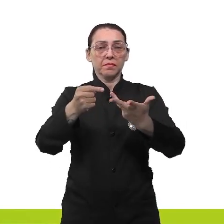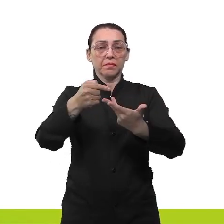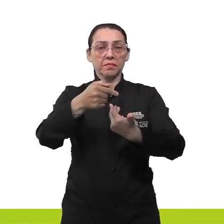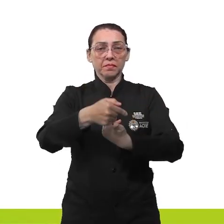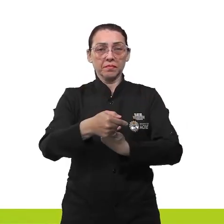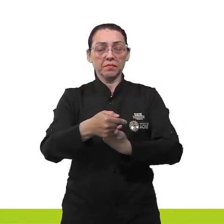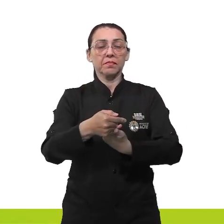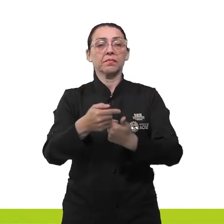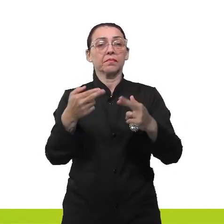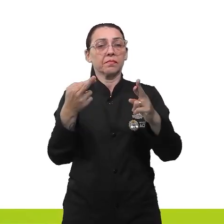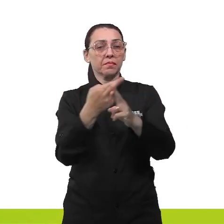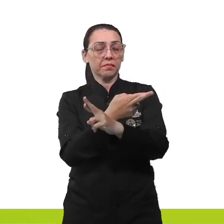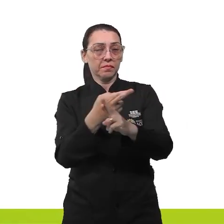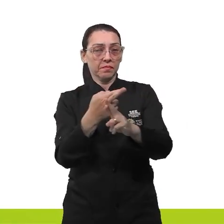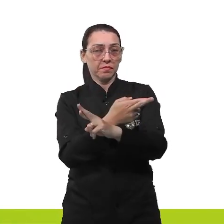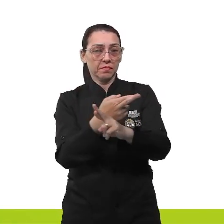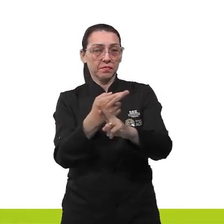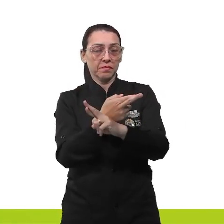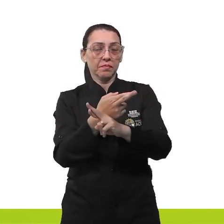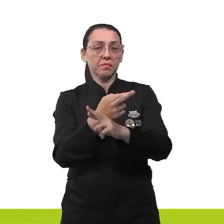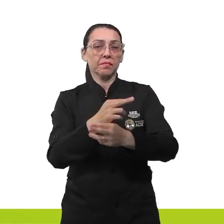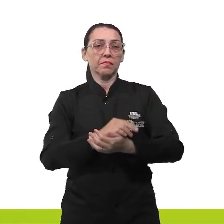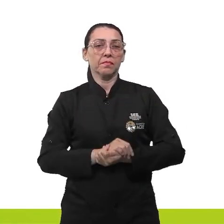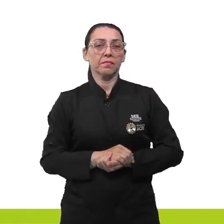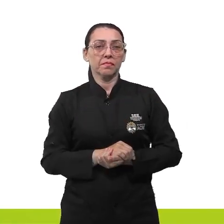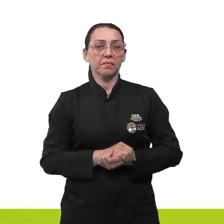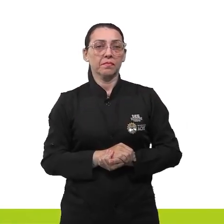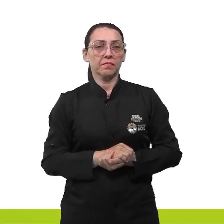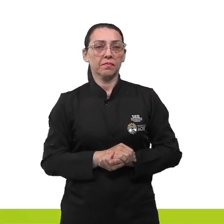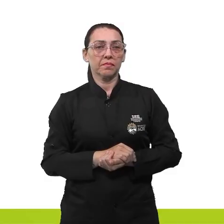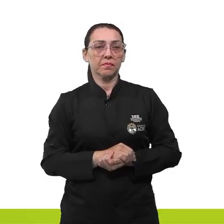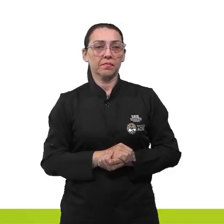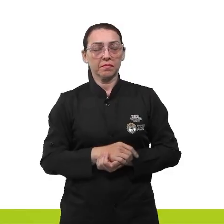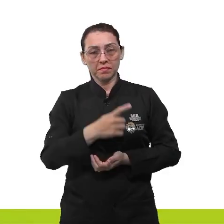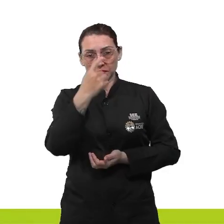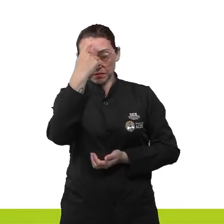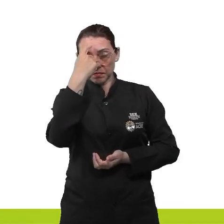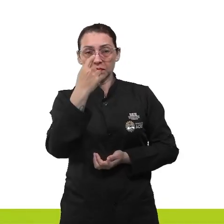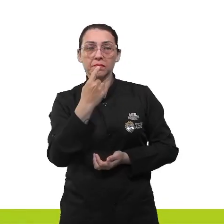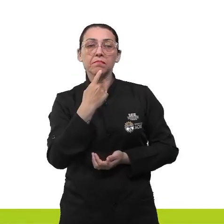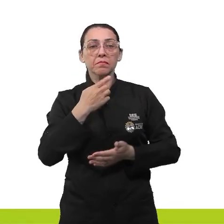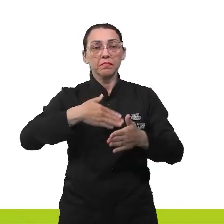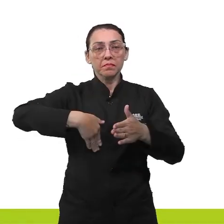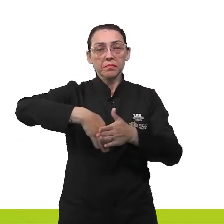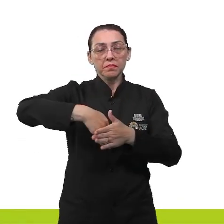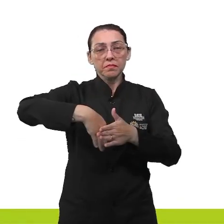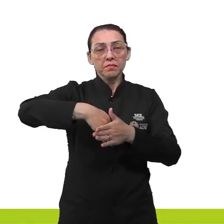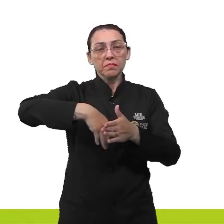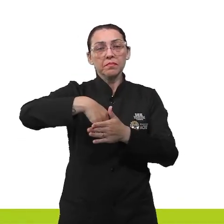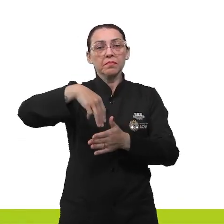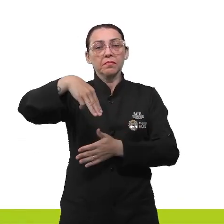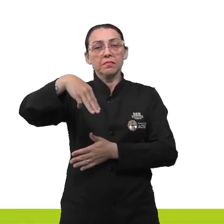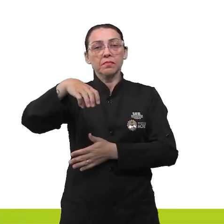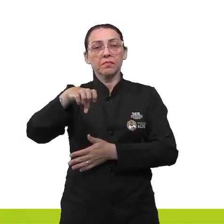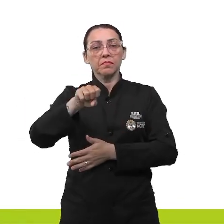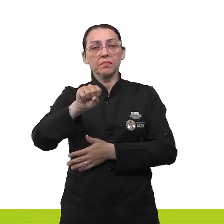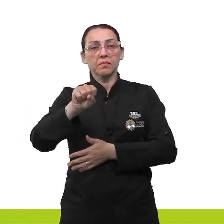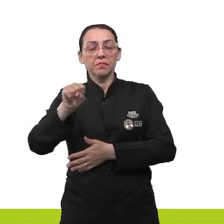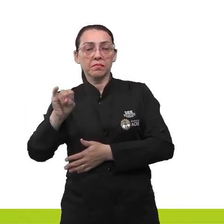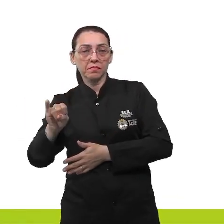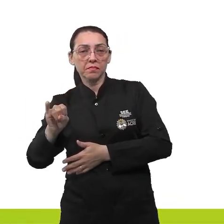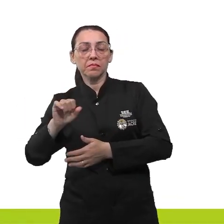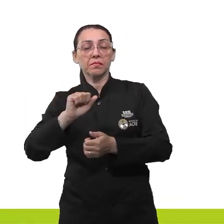convencimentos, relaciona a questão do crescimento, aqui a figura do jogador Lionel Messi. Então vai fazendo